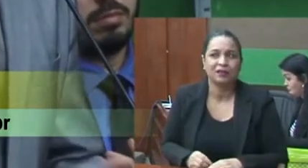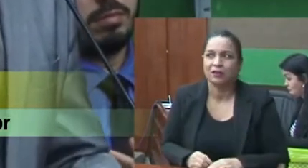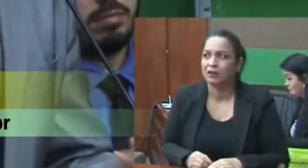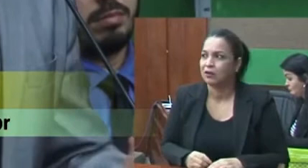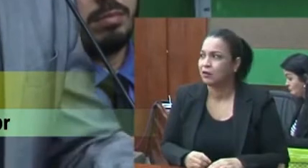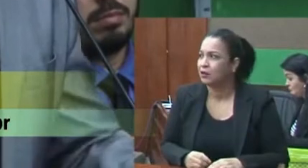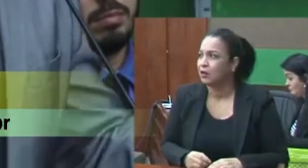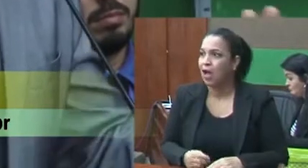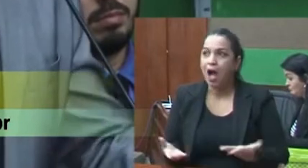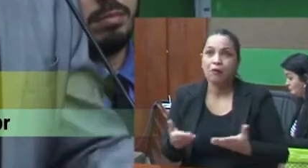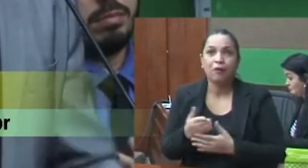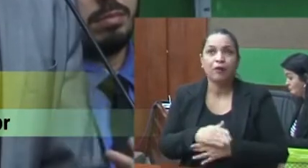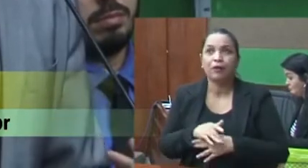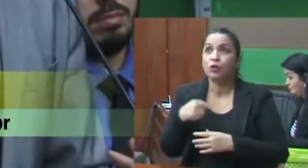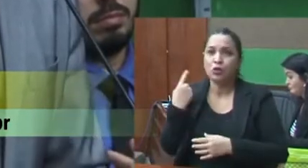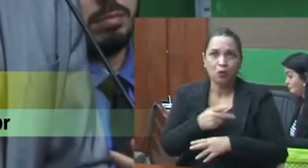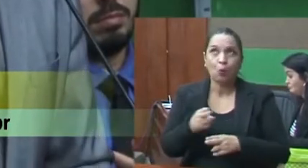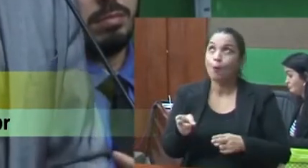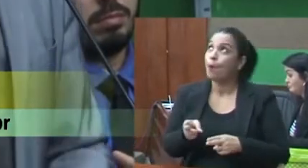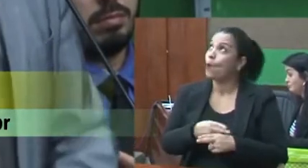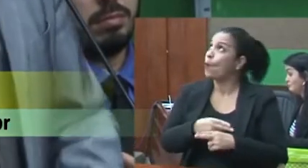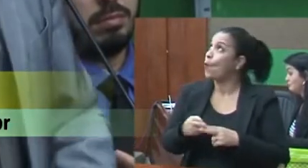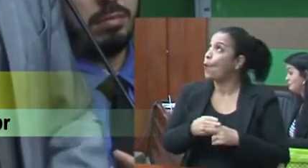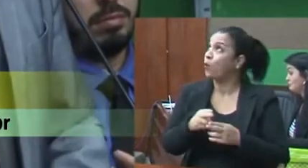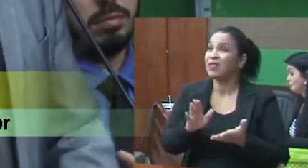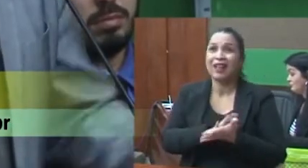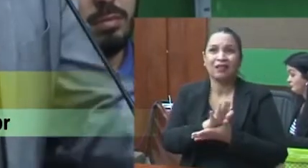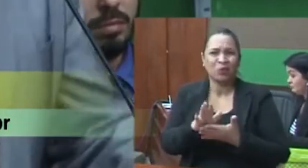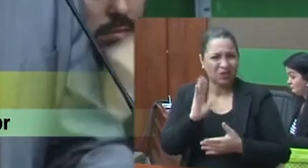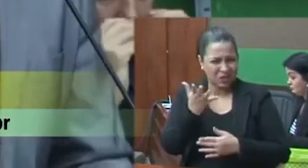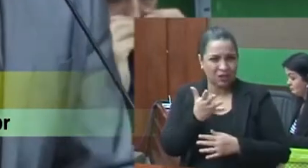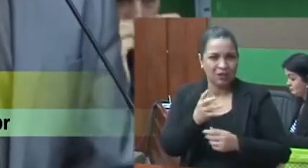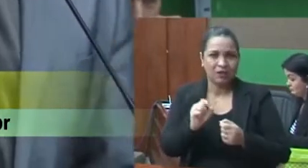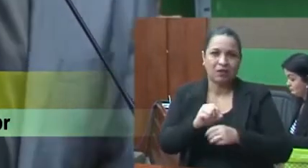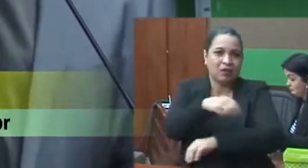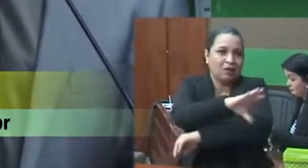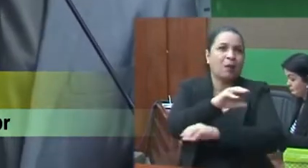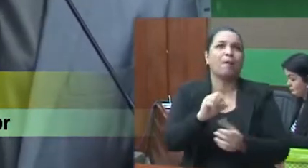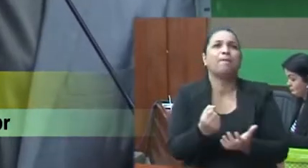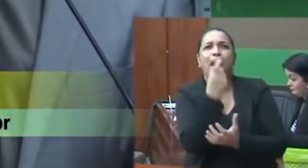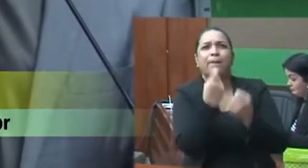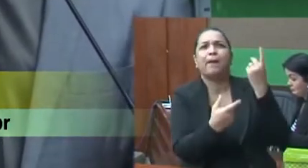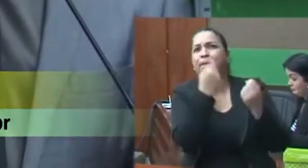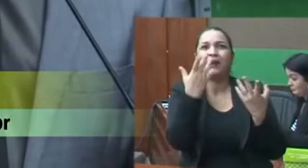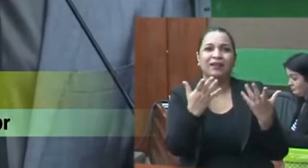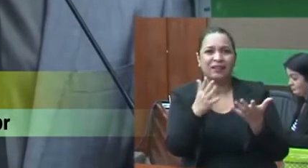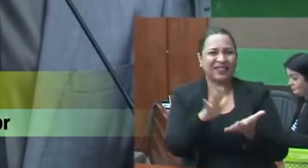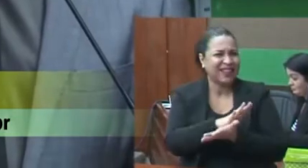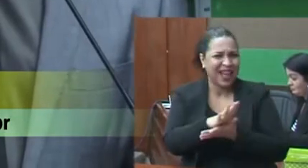Agora a gente finge que nada aconteceu. Inaugura praça, faz festa, solta fogos.